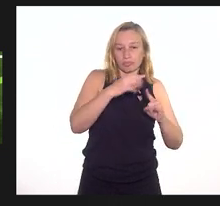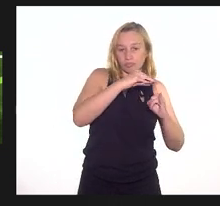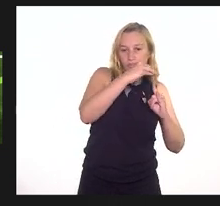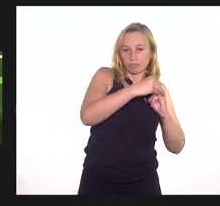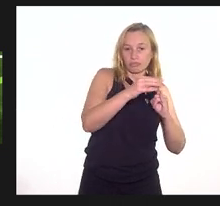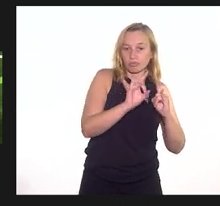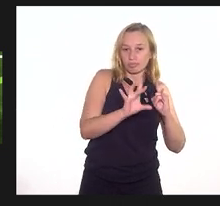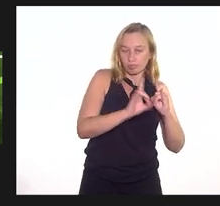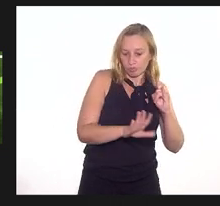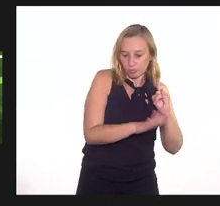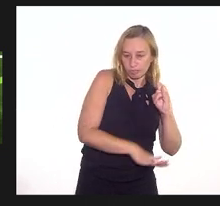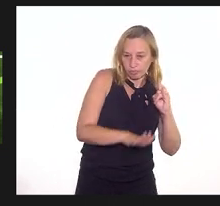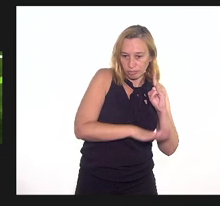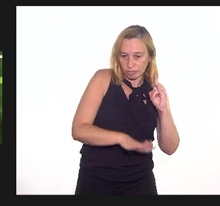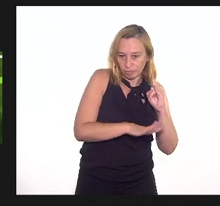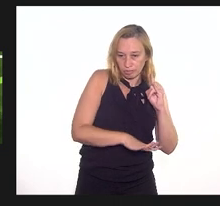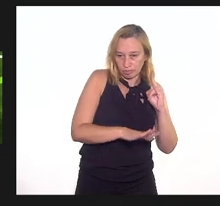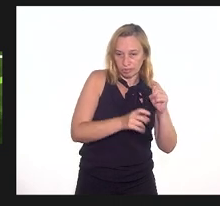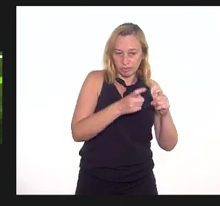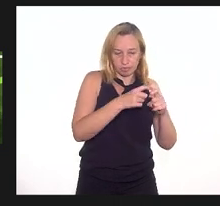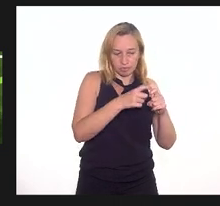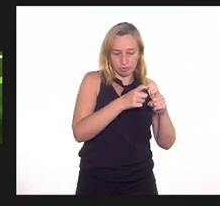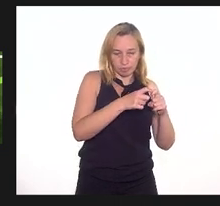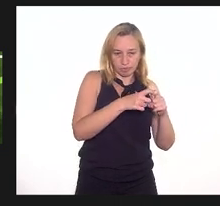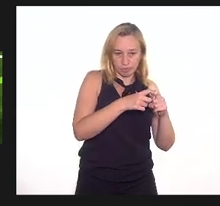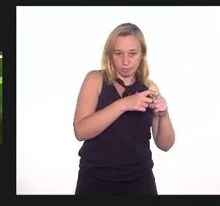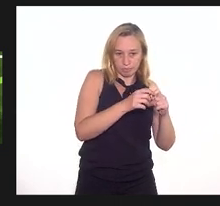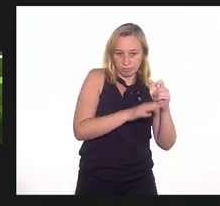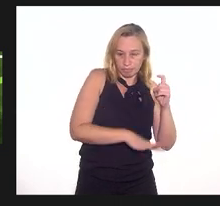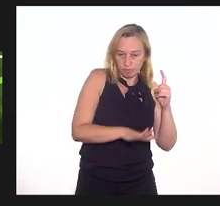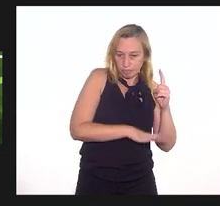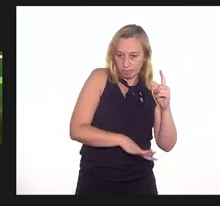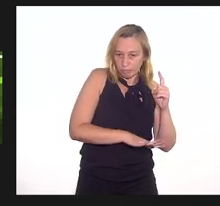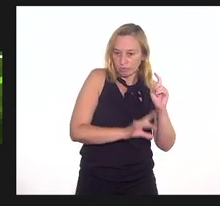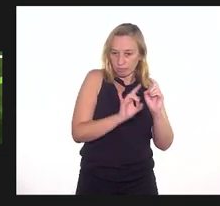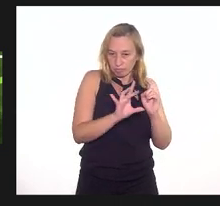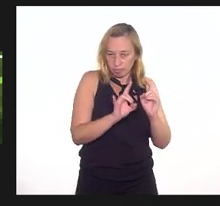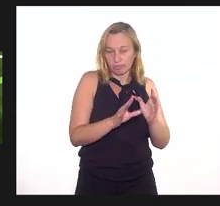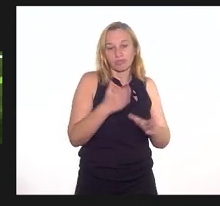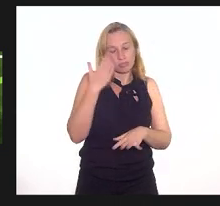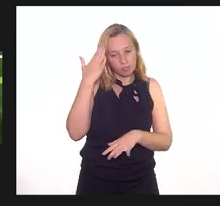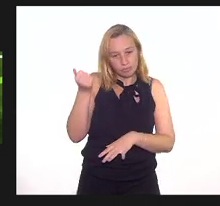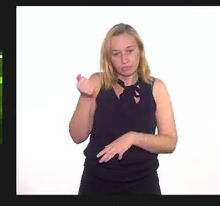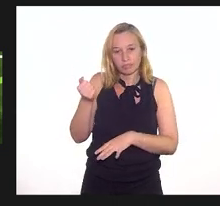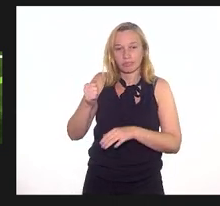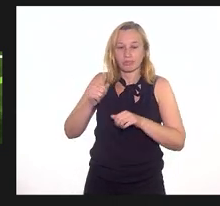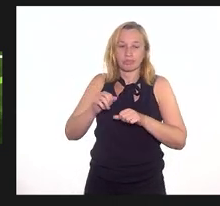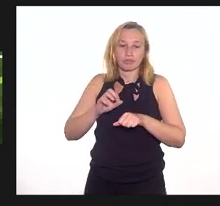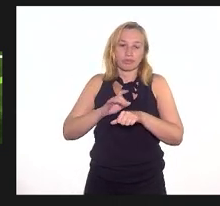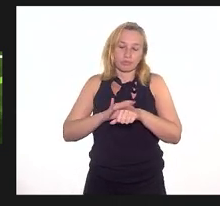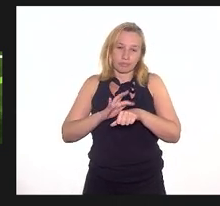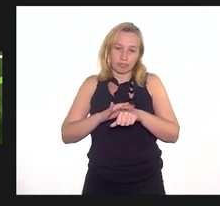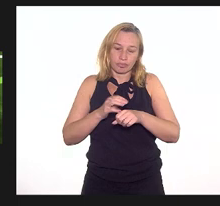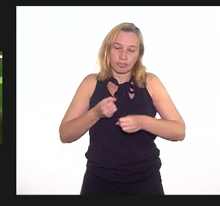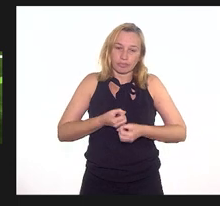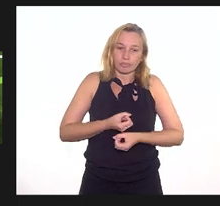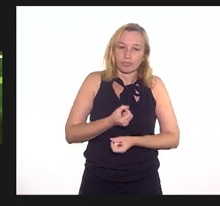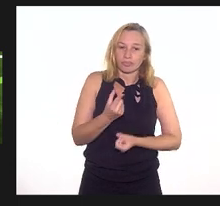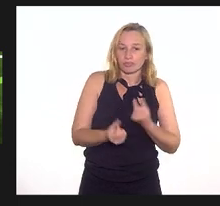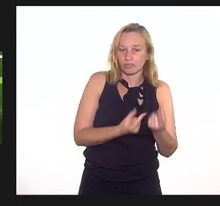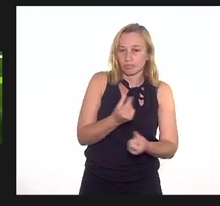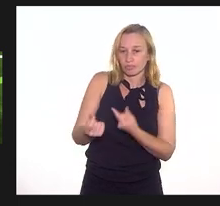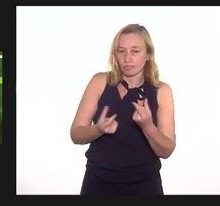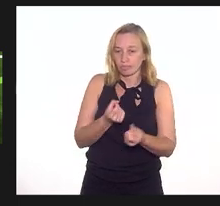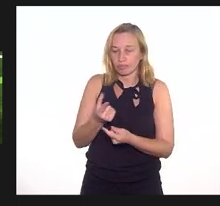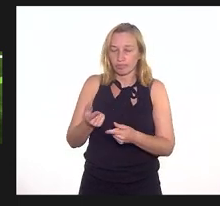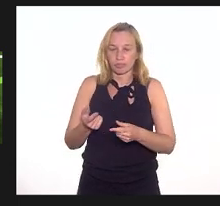população pediátrica, e a gente sabe que as doenças raras não se restringem às crianças. E ainda assim, o Fernandes Figueira não dá